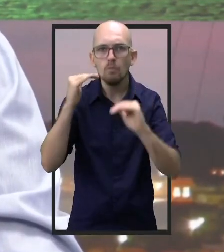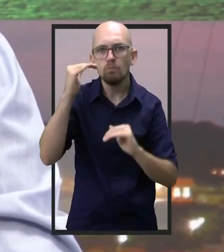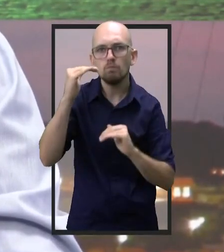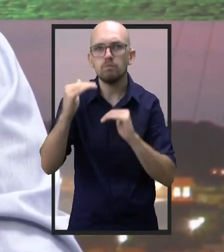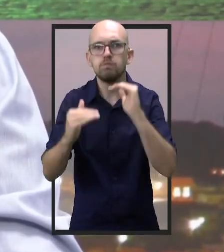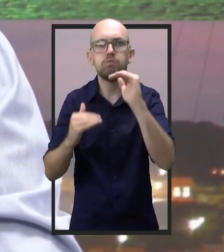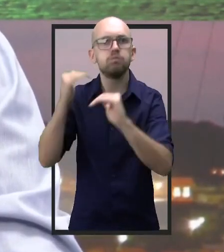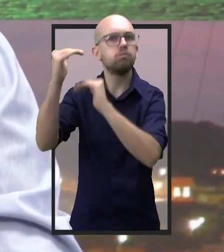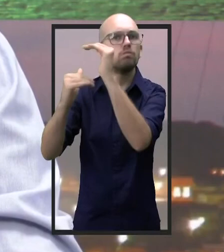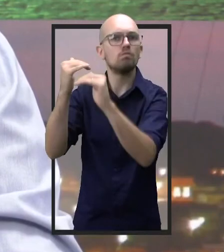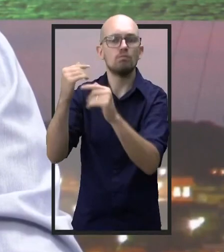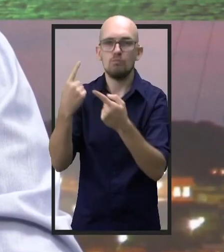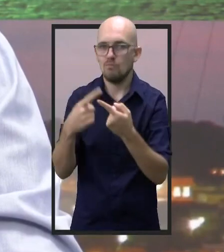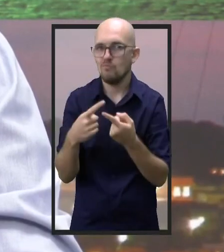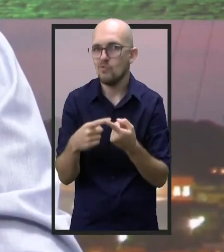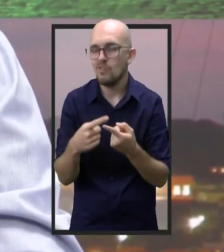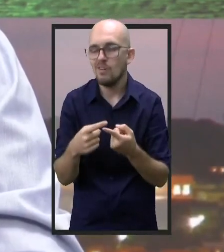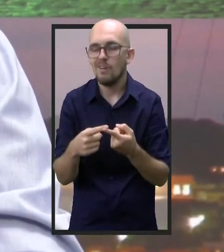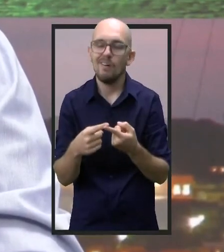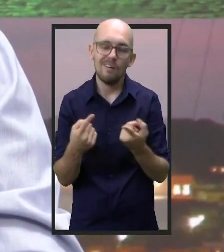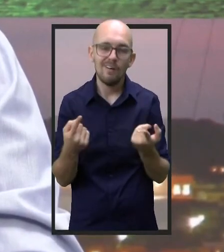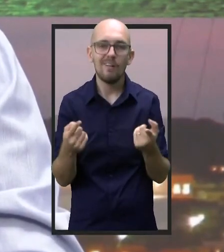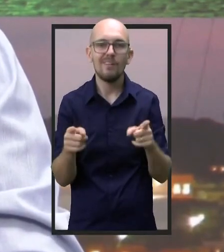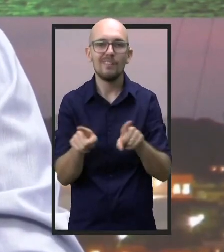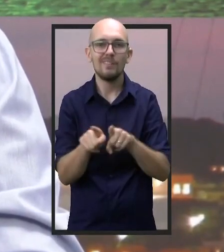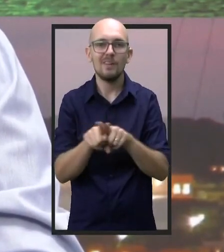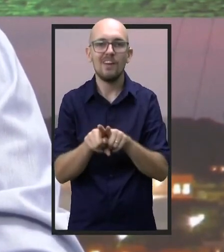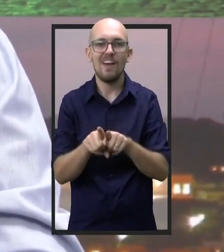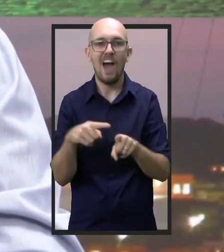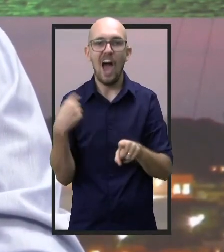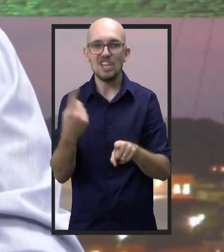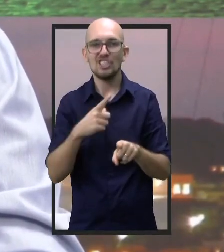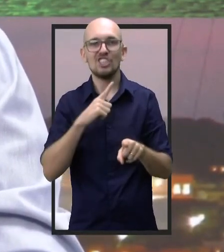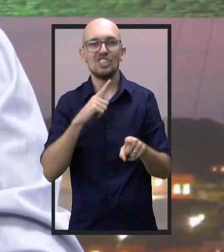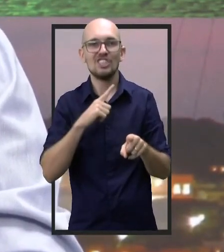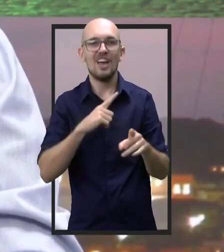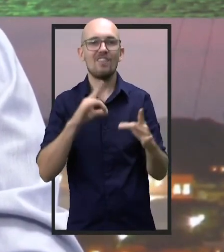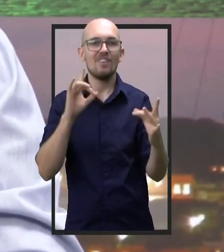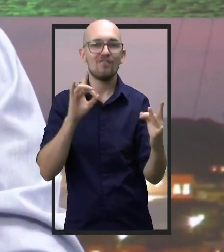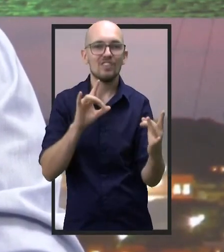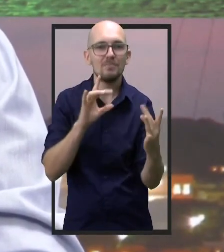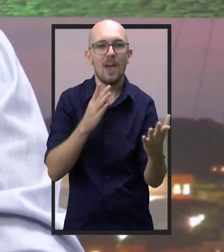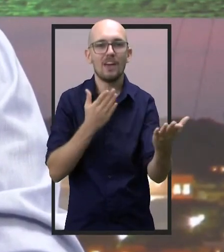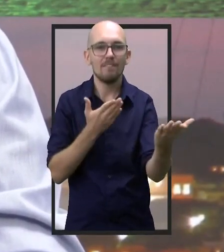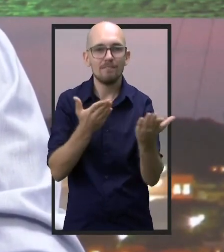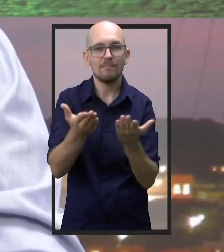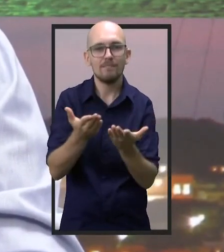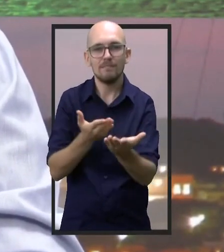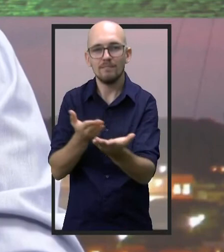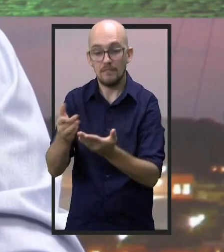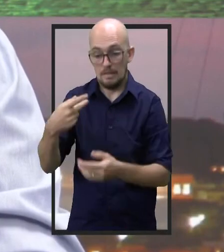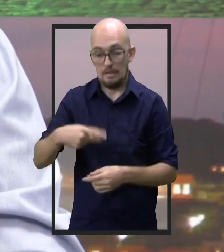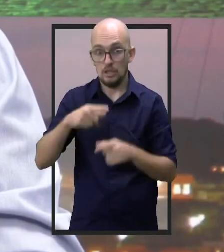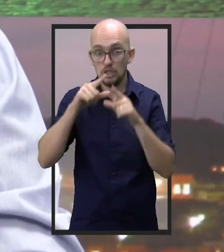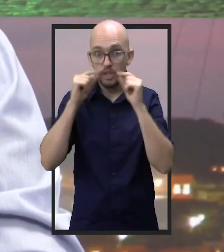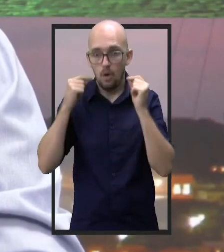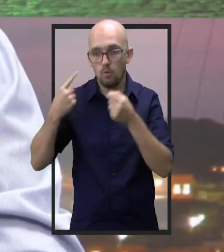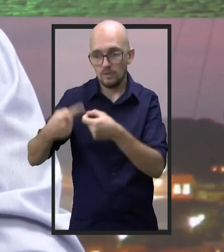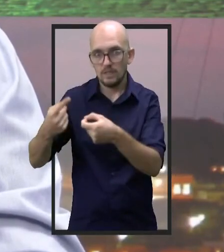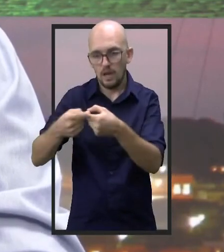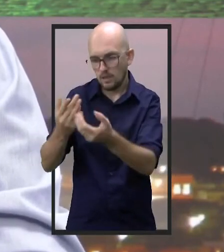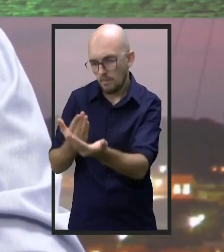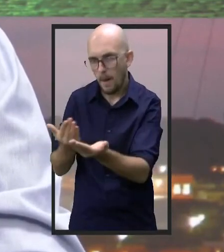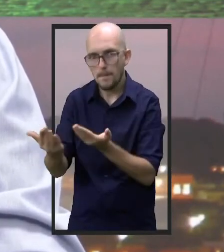tem a ver com o que nós tivemos de retorno, de feedback, retorno, não só de Jaú, como toda a região,